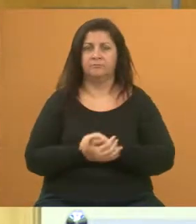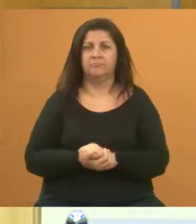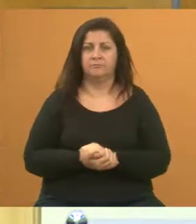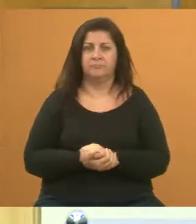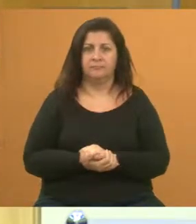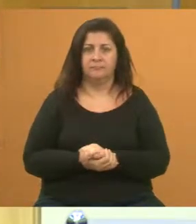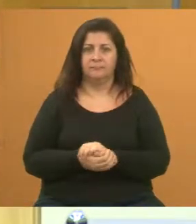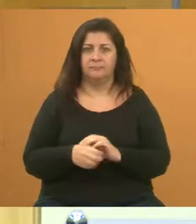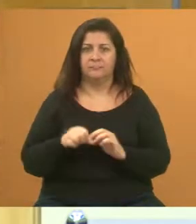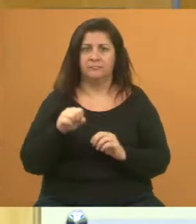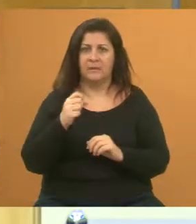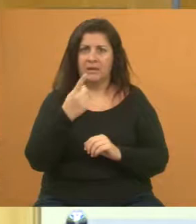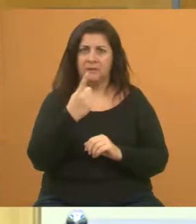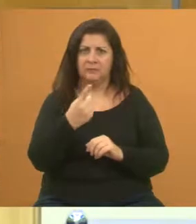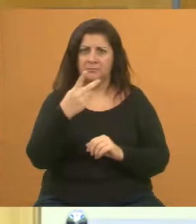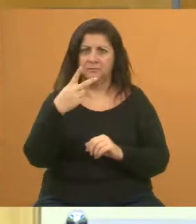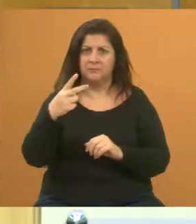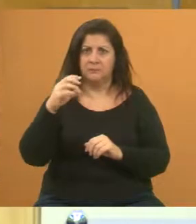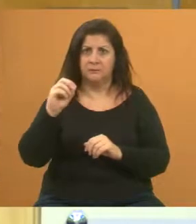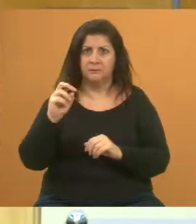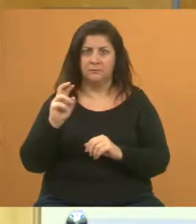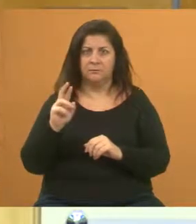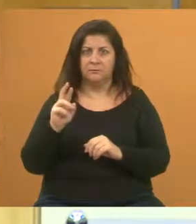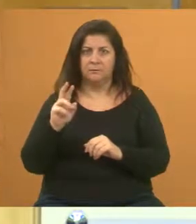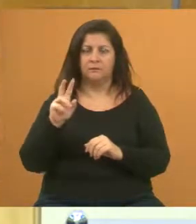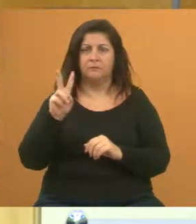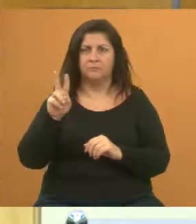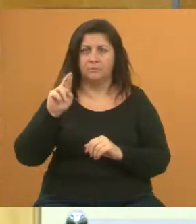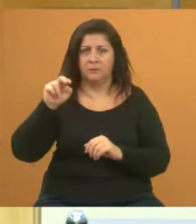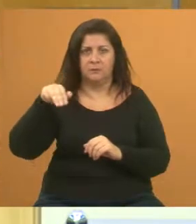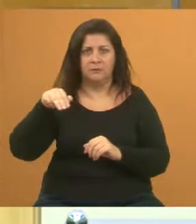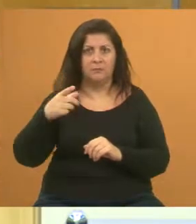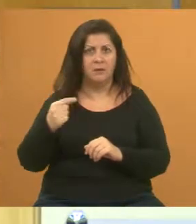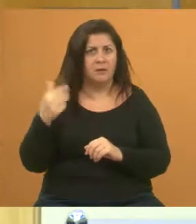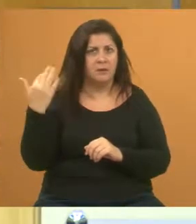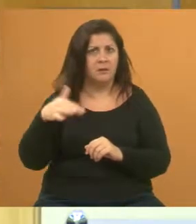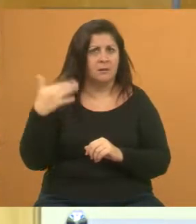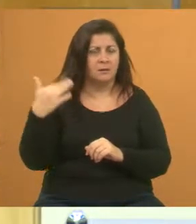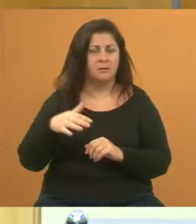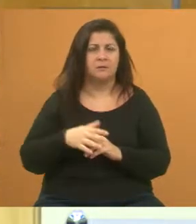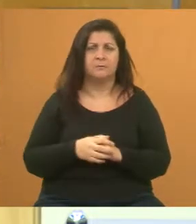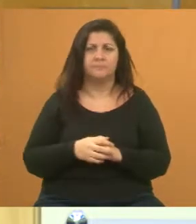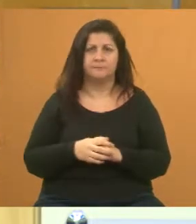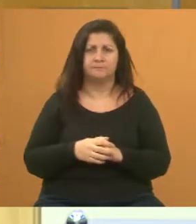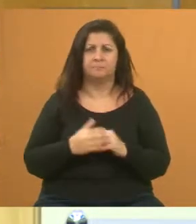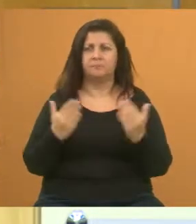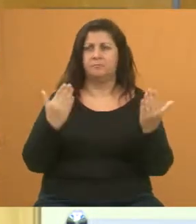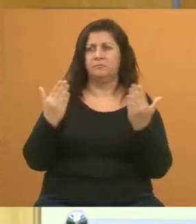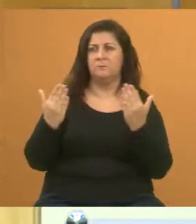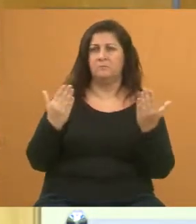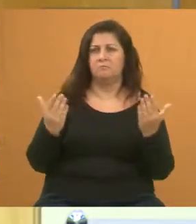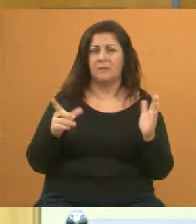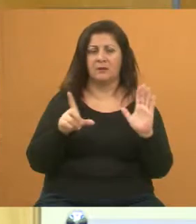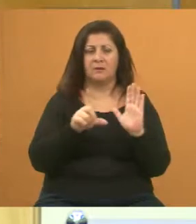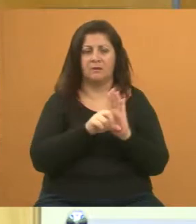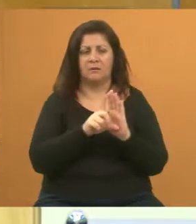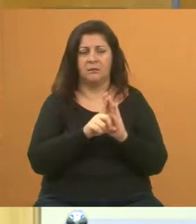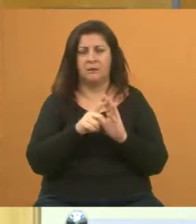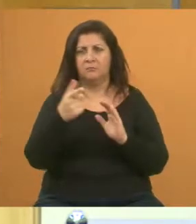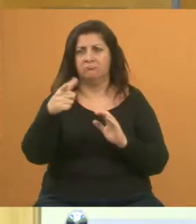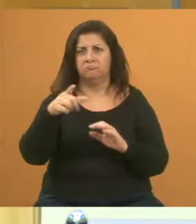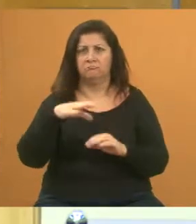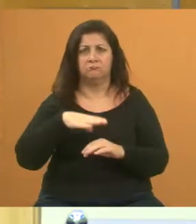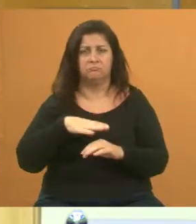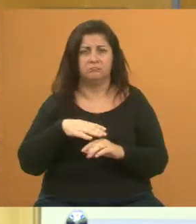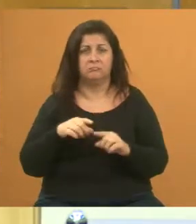você coloca 120 VRM, eu acho que é um valor muito alto. Talvez a gente comparou com as leis de outras